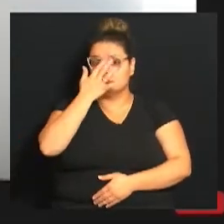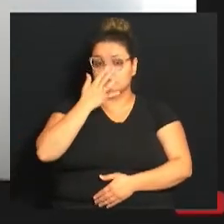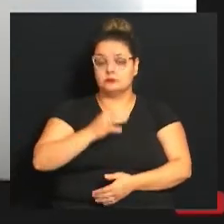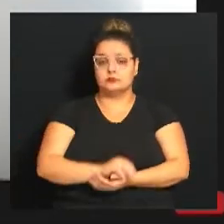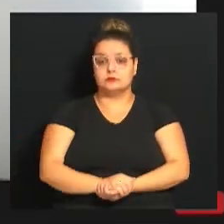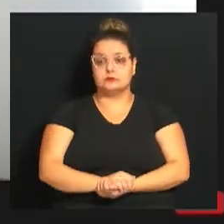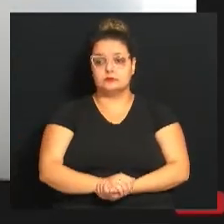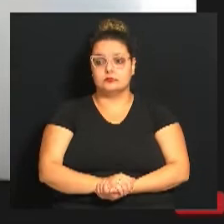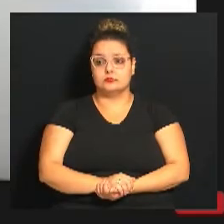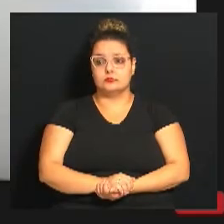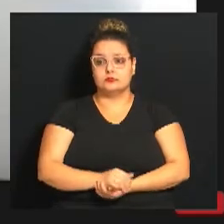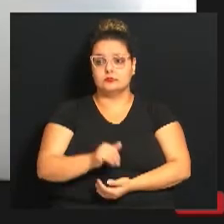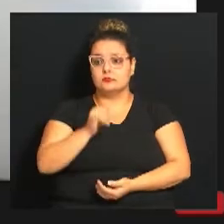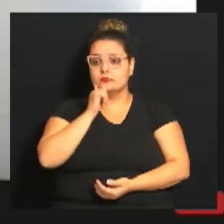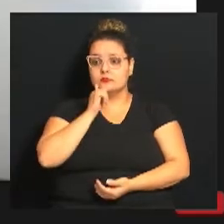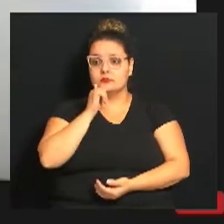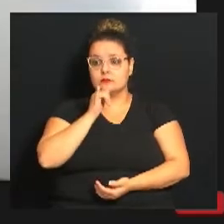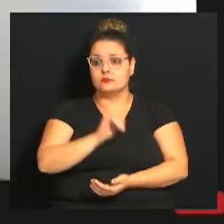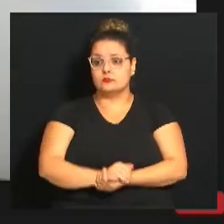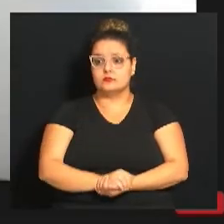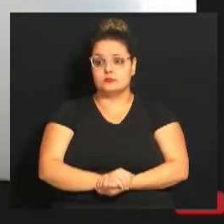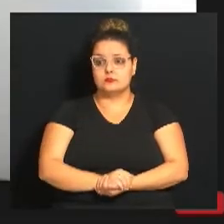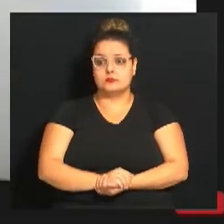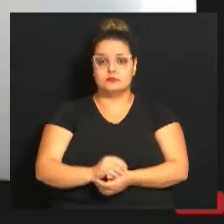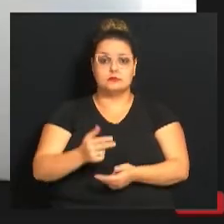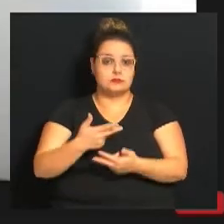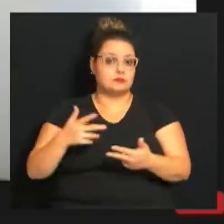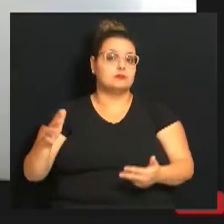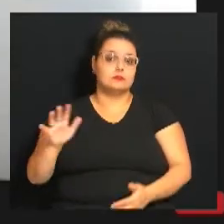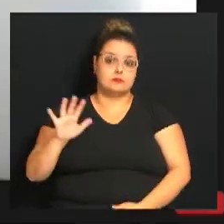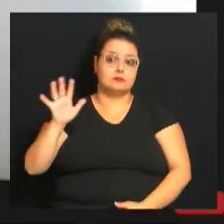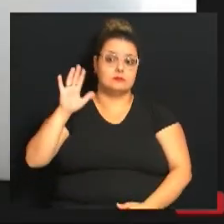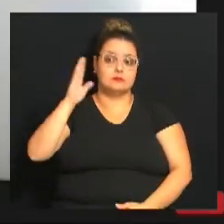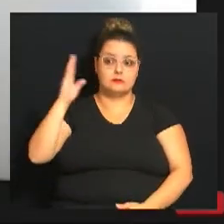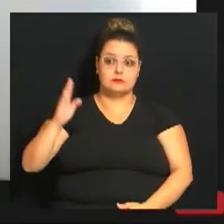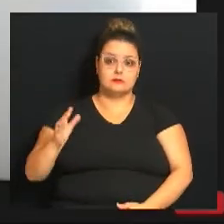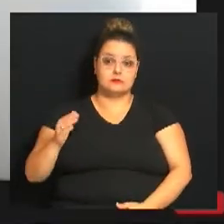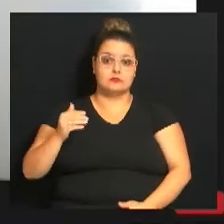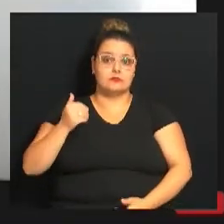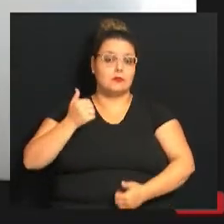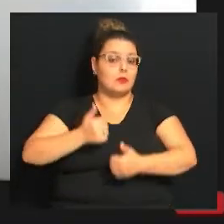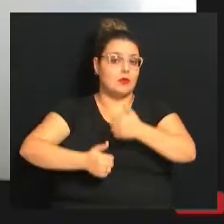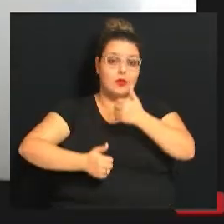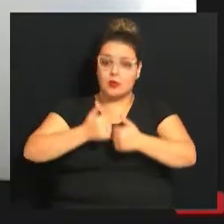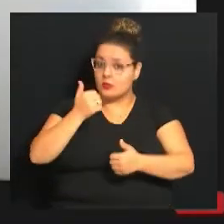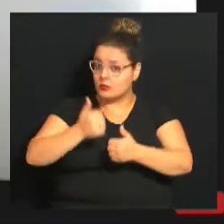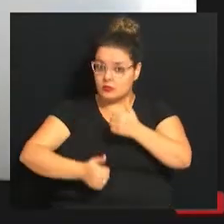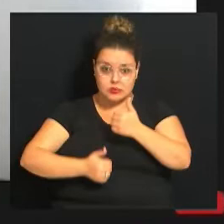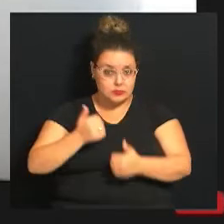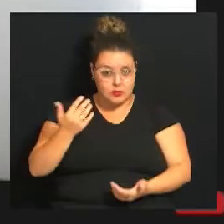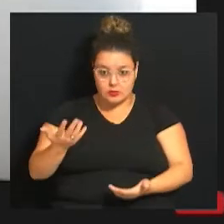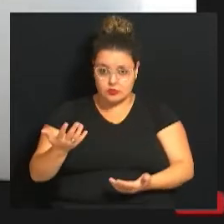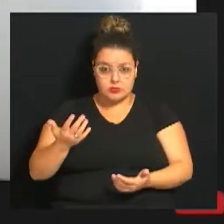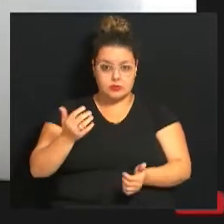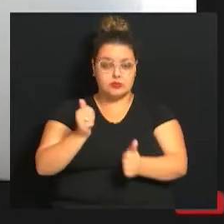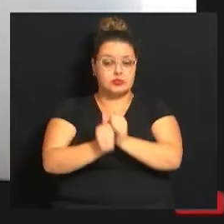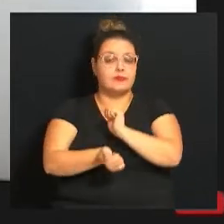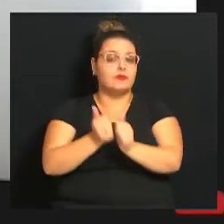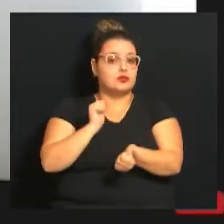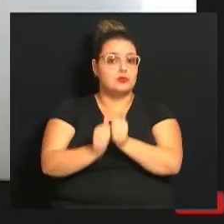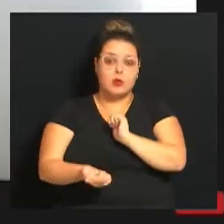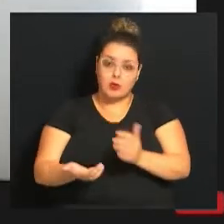por exemplo, uma coisa que é muito cara a nós brasileiros, que é o esporte, o futebol. Então, por exemplo, a gente teve